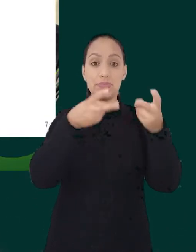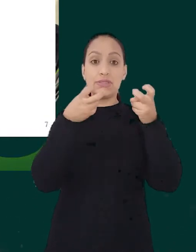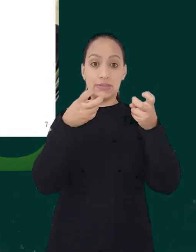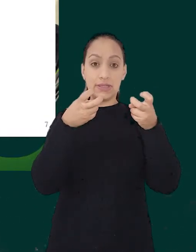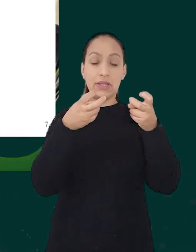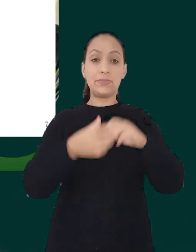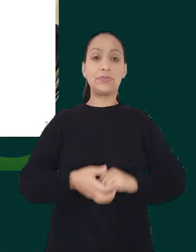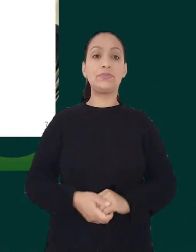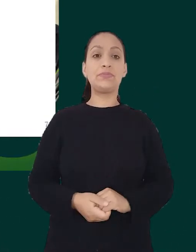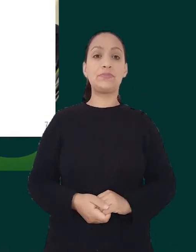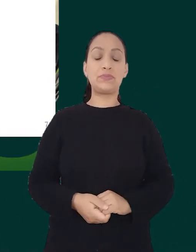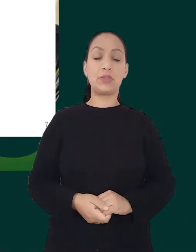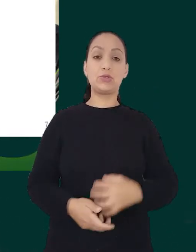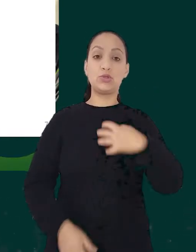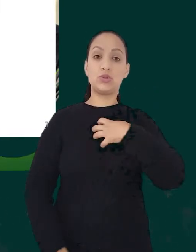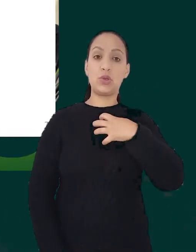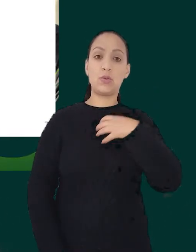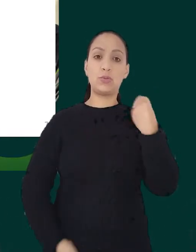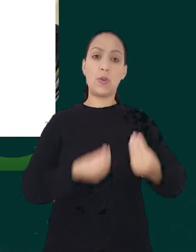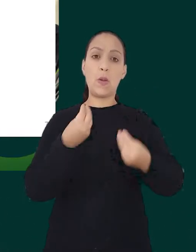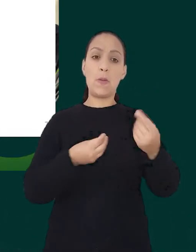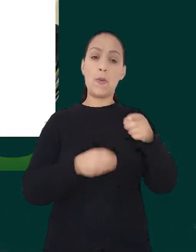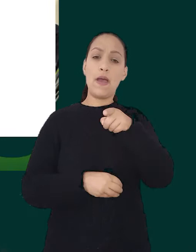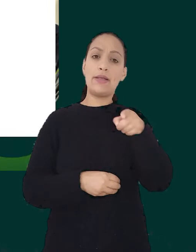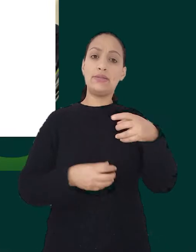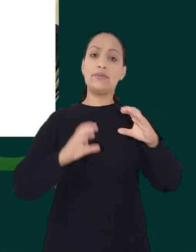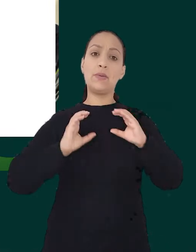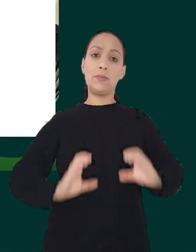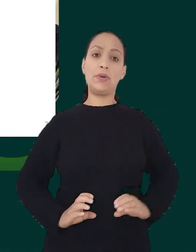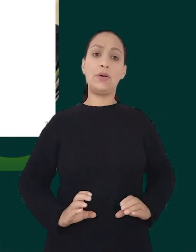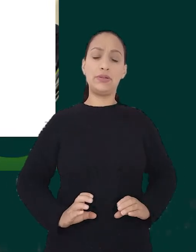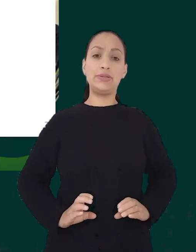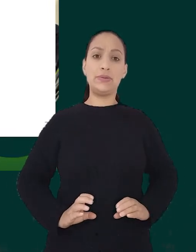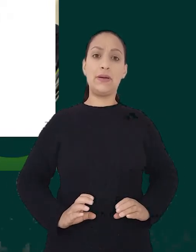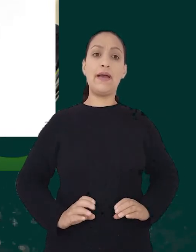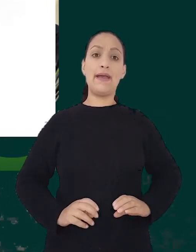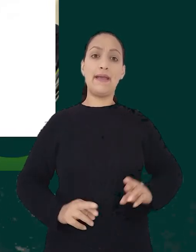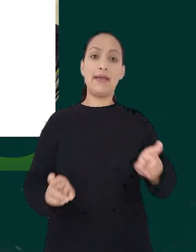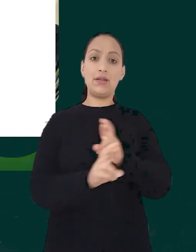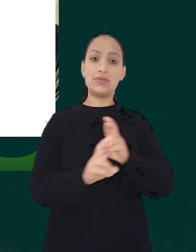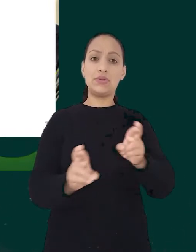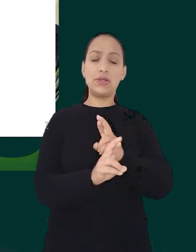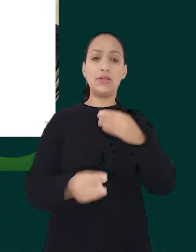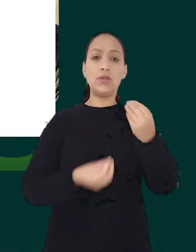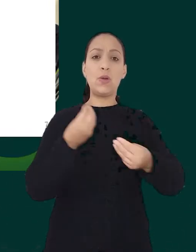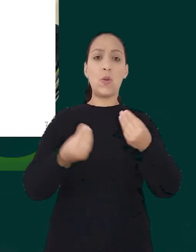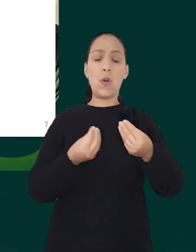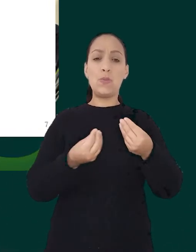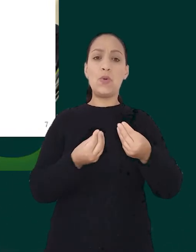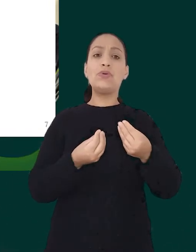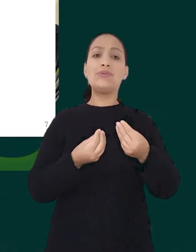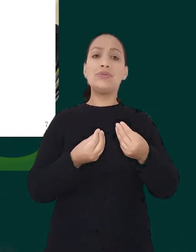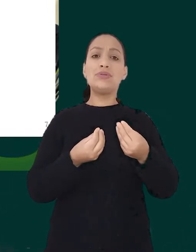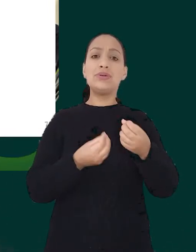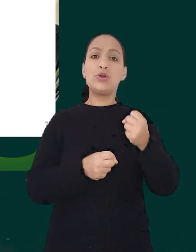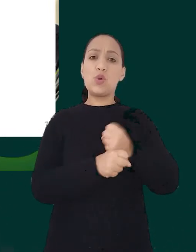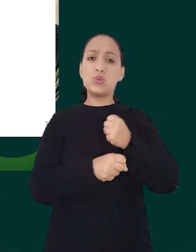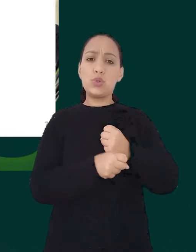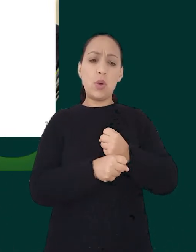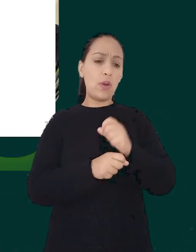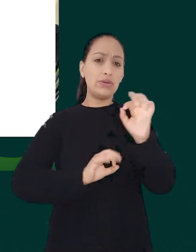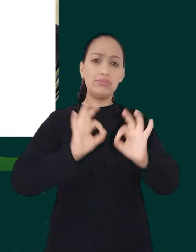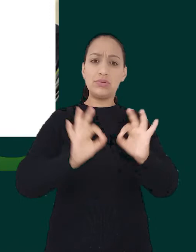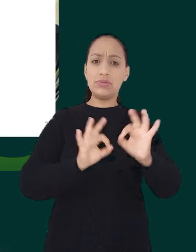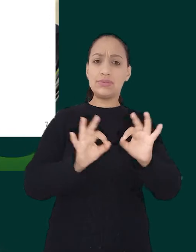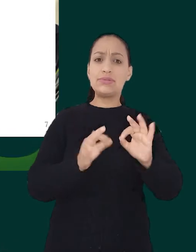percebam que a forma como eles se comportam é diretamente relacionada a como a gente constrói